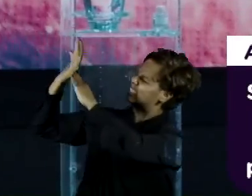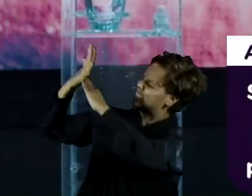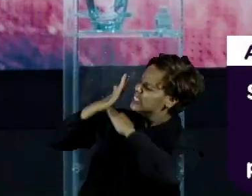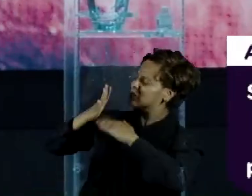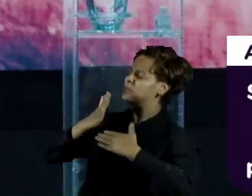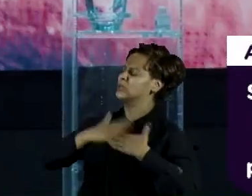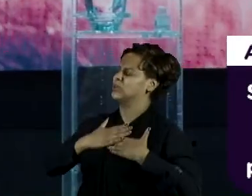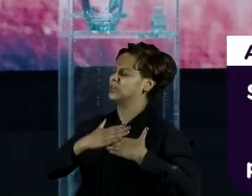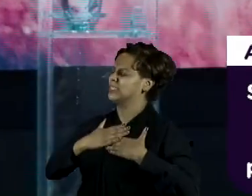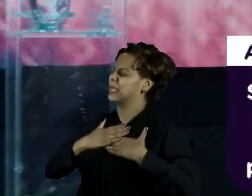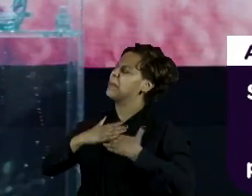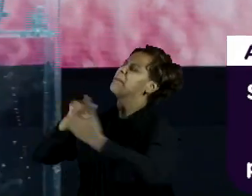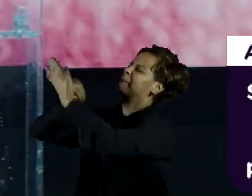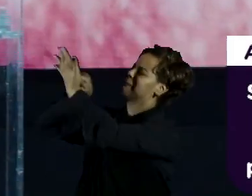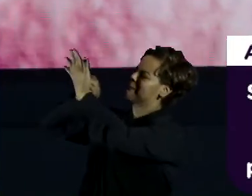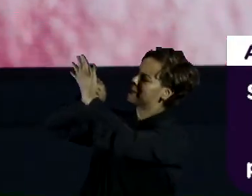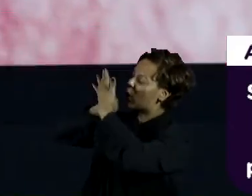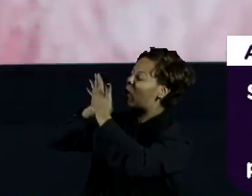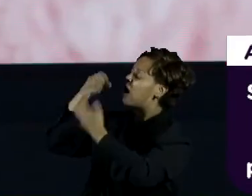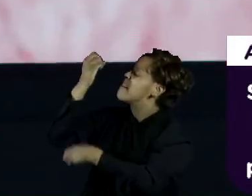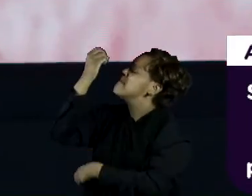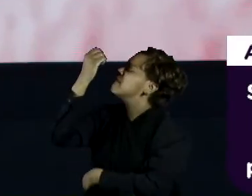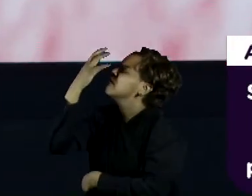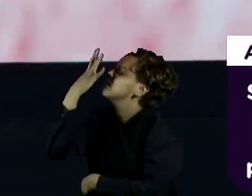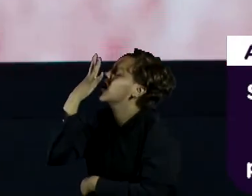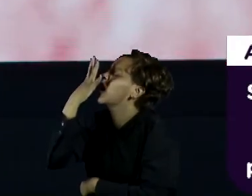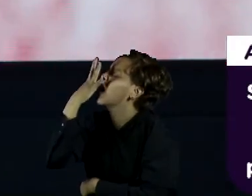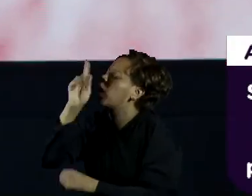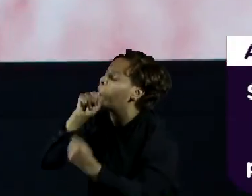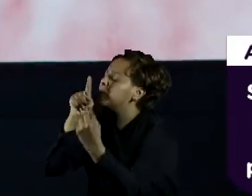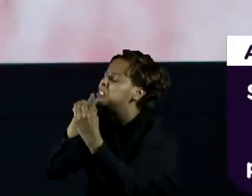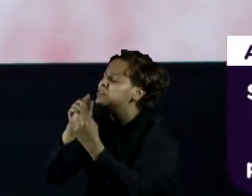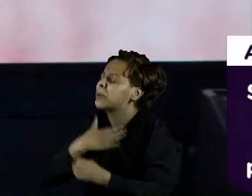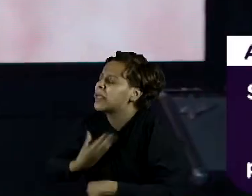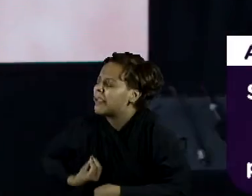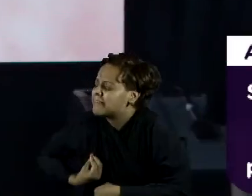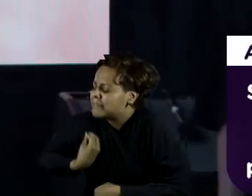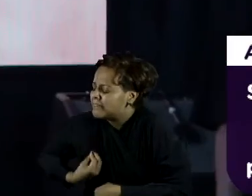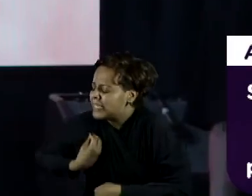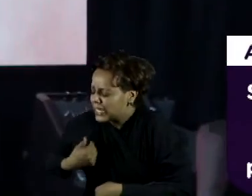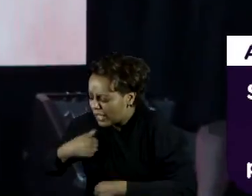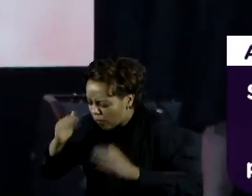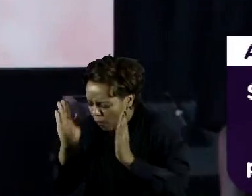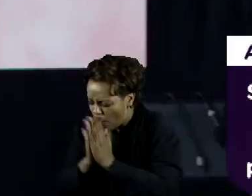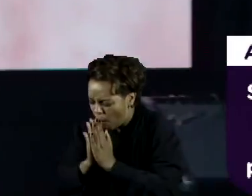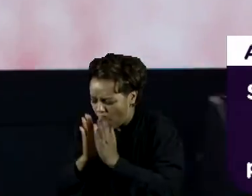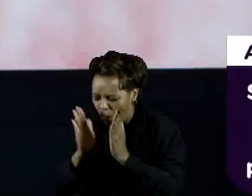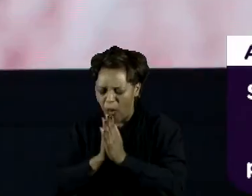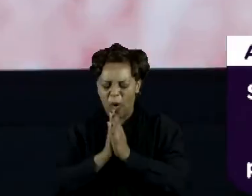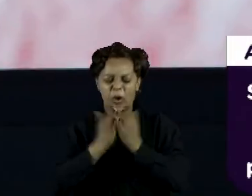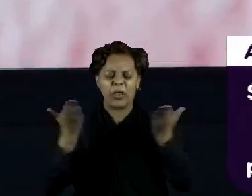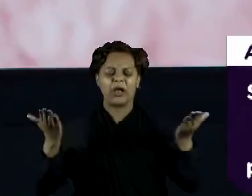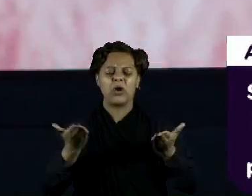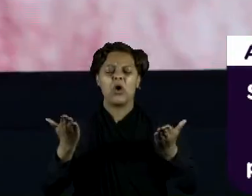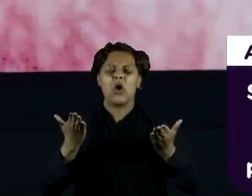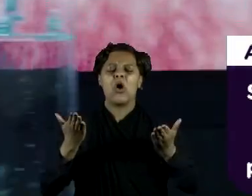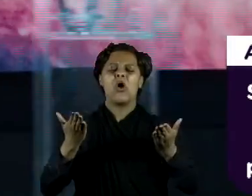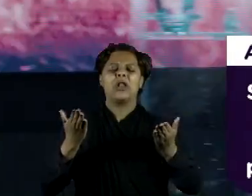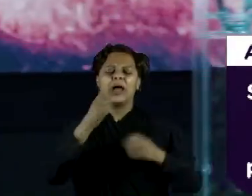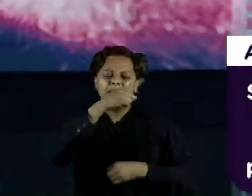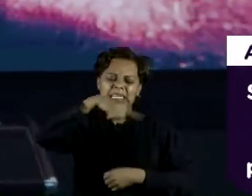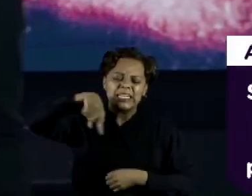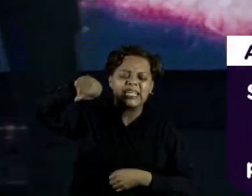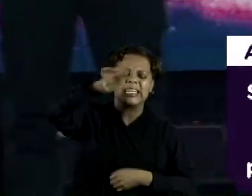Pai. Mostra-me. Revela-me. Senhor, eu oro por este povo. Eu oro, Senhor, porque eles